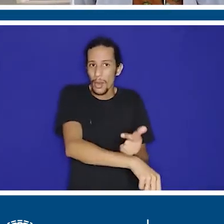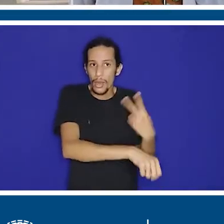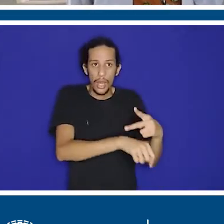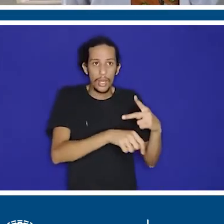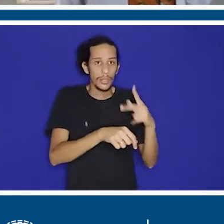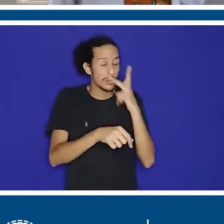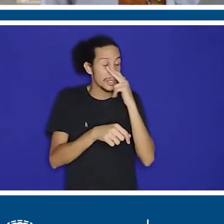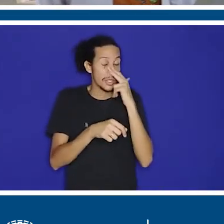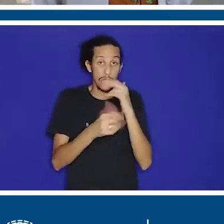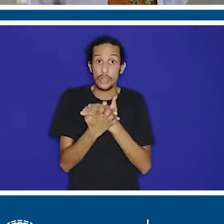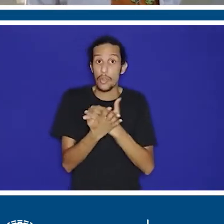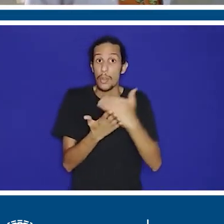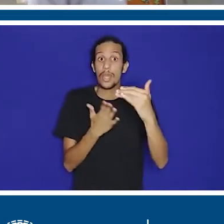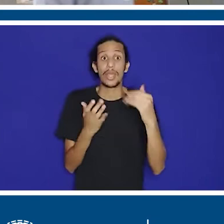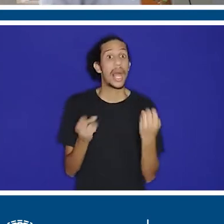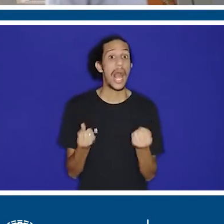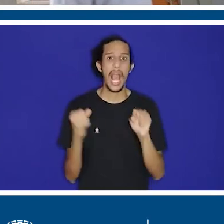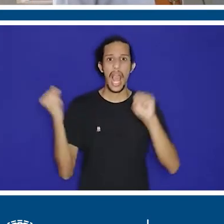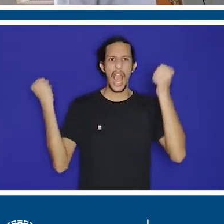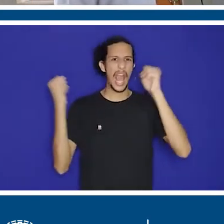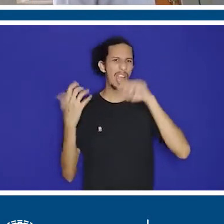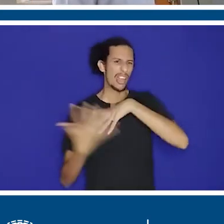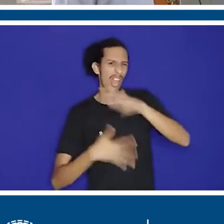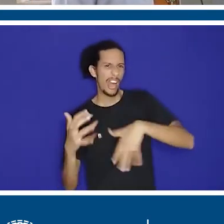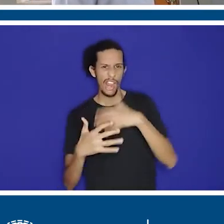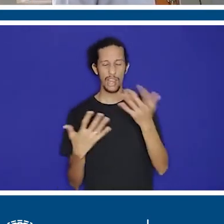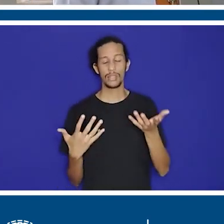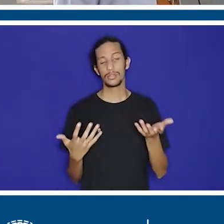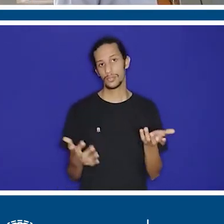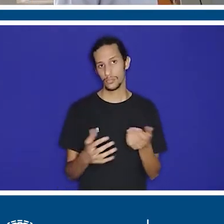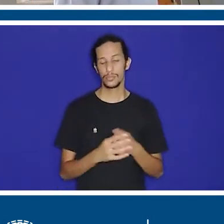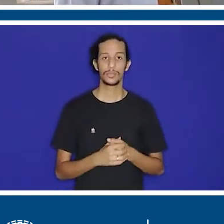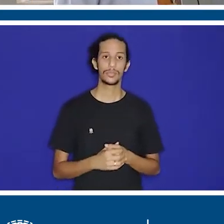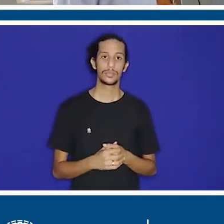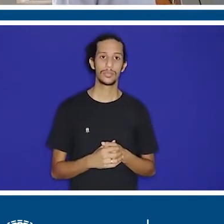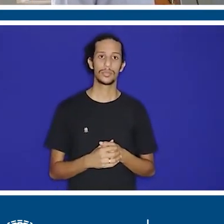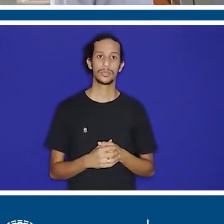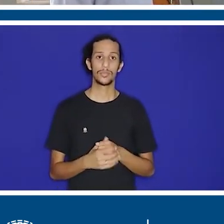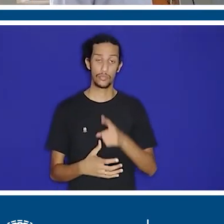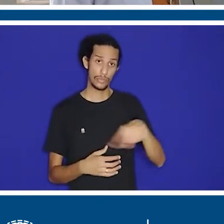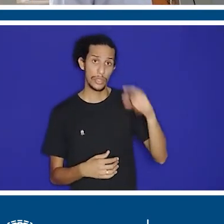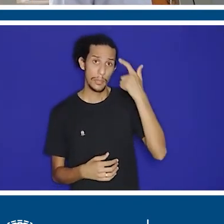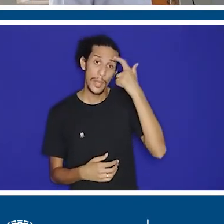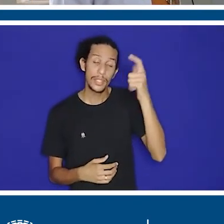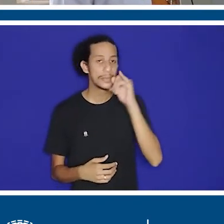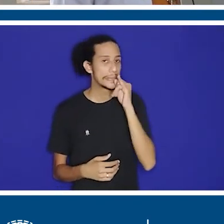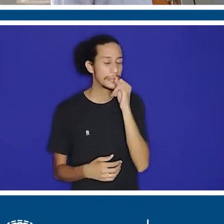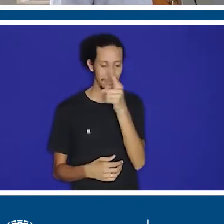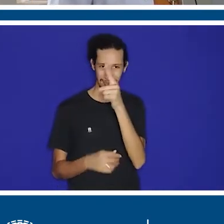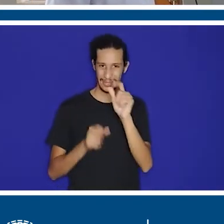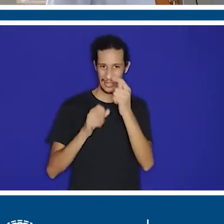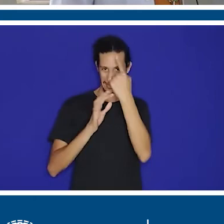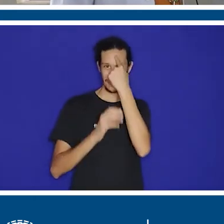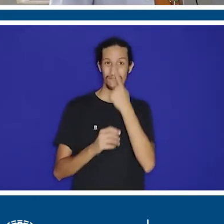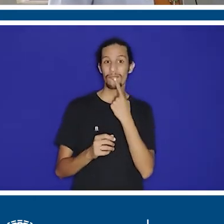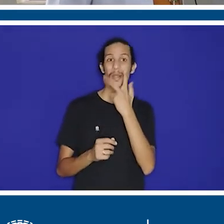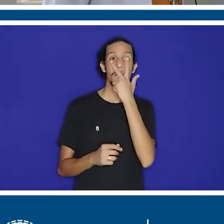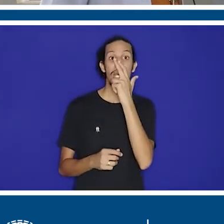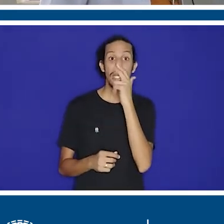a criança entra numa crise e fica descompensada desse jeito. Vocês acham que esse aí é o quê?